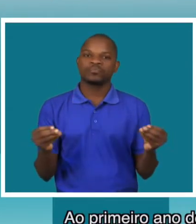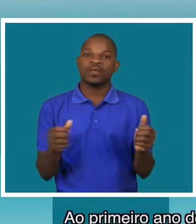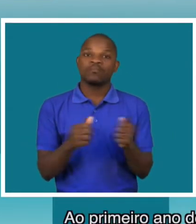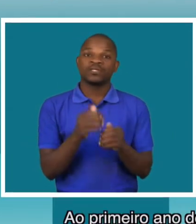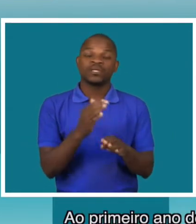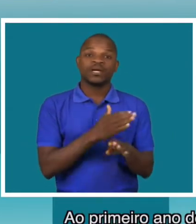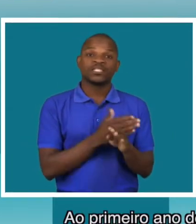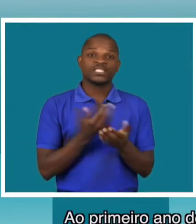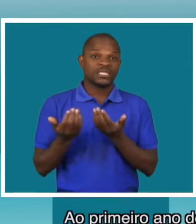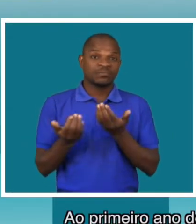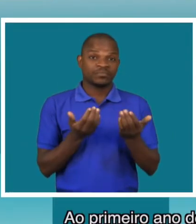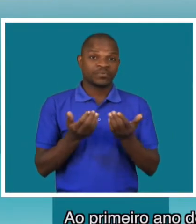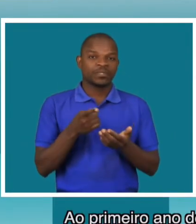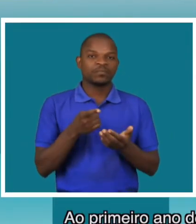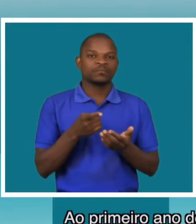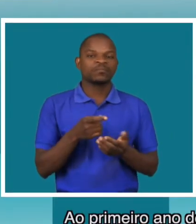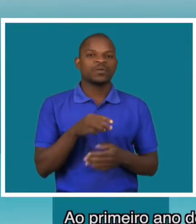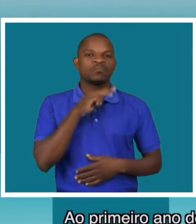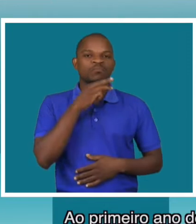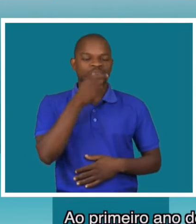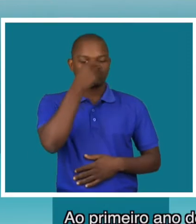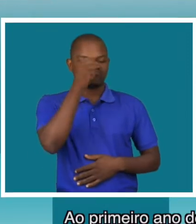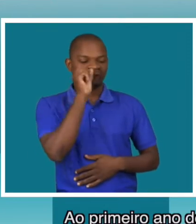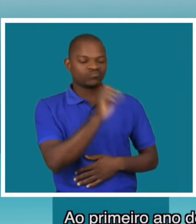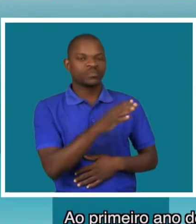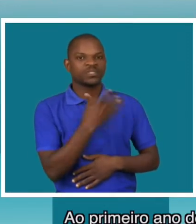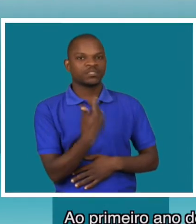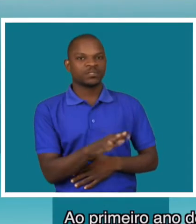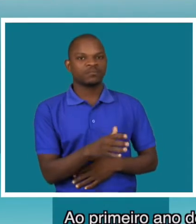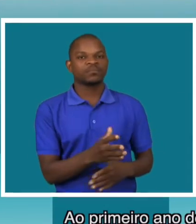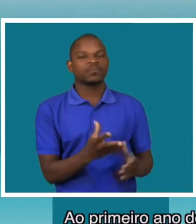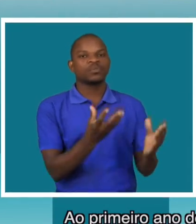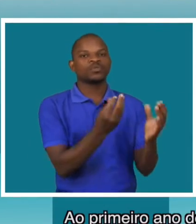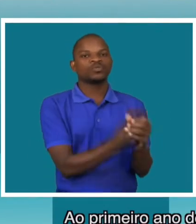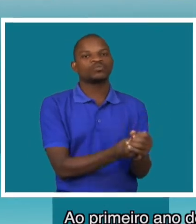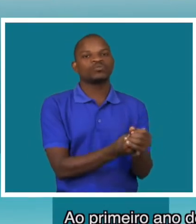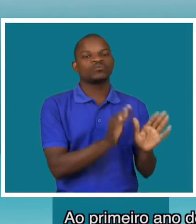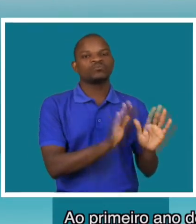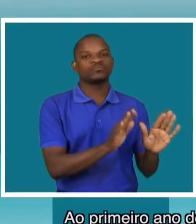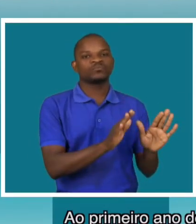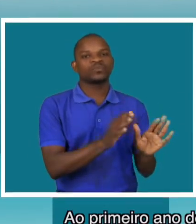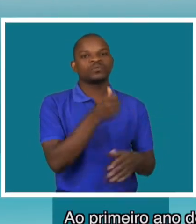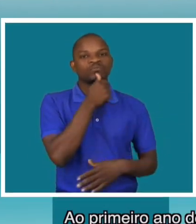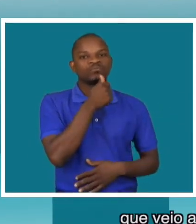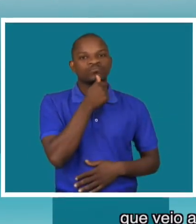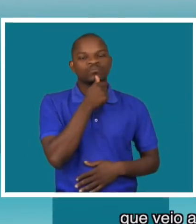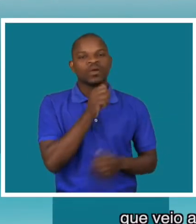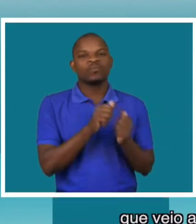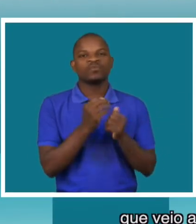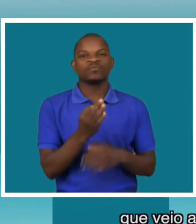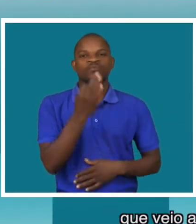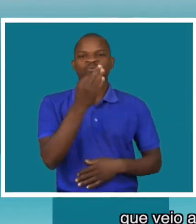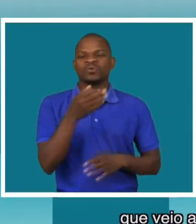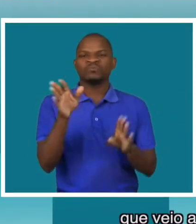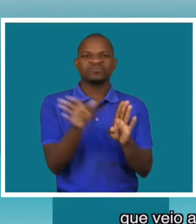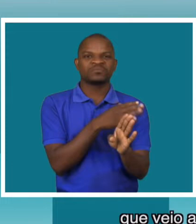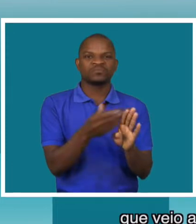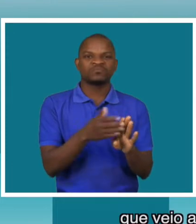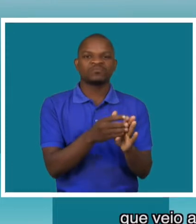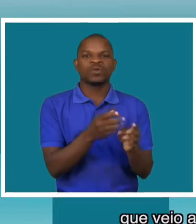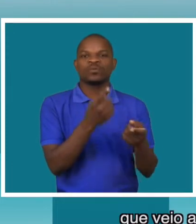primeiro ano de vida, a adolescente foi abandonada pela mãe, tendo ficado sob os cuidados de tio, o qual veio agredi-la